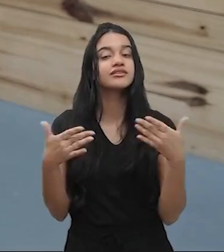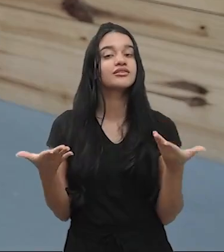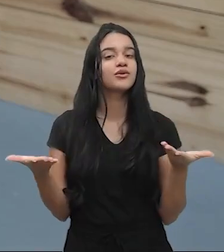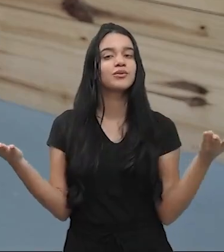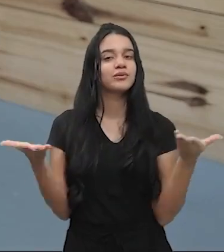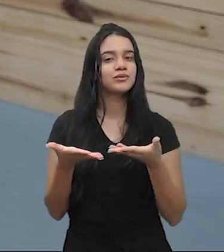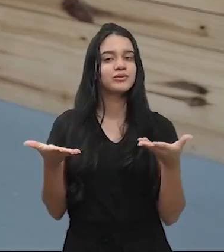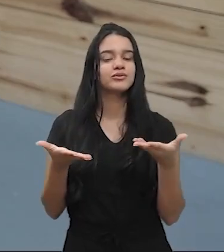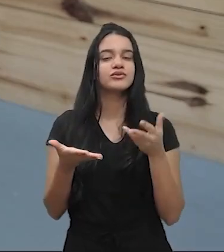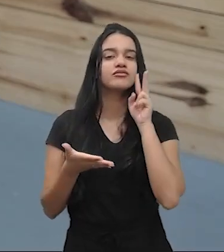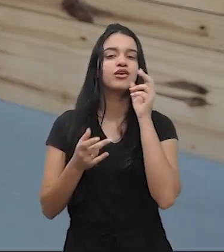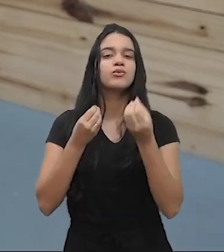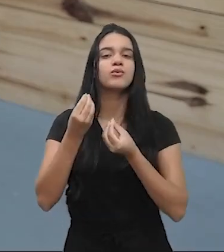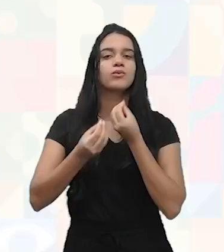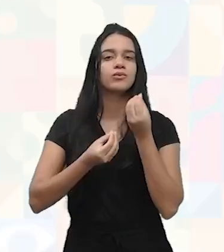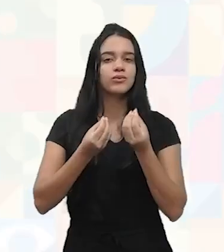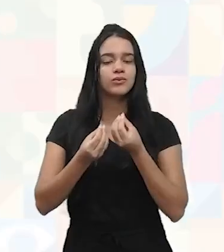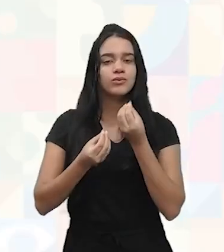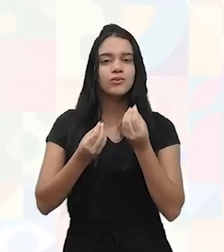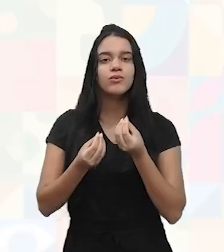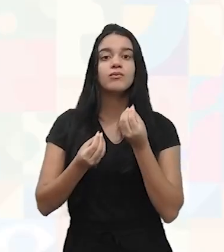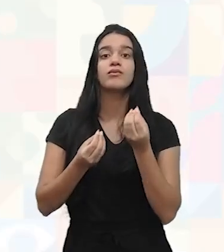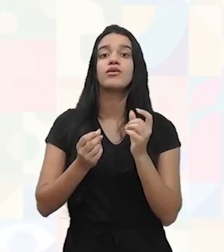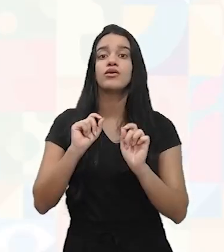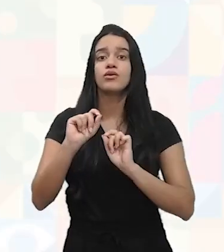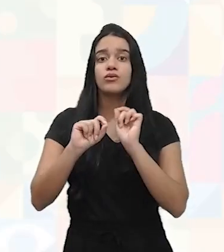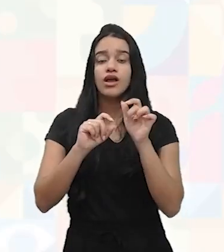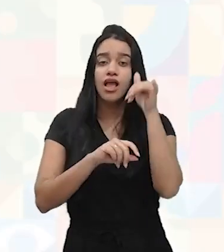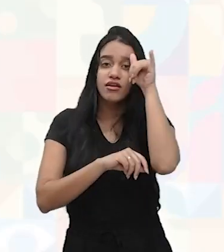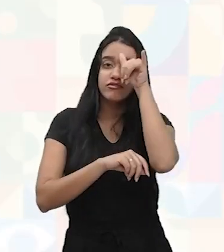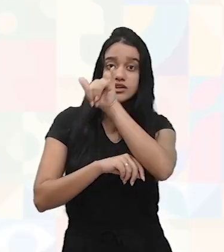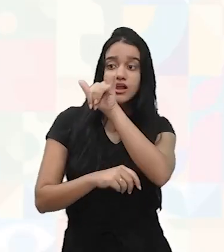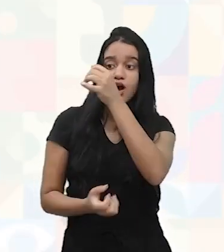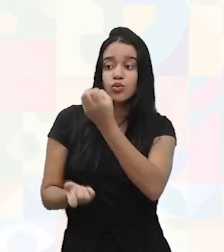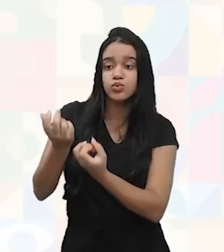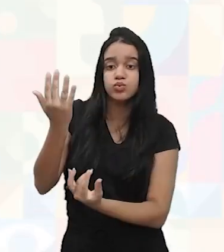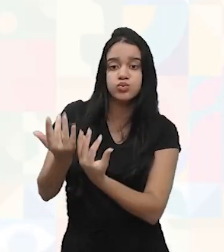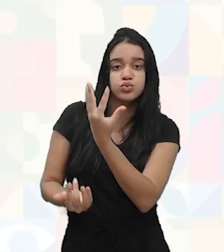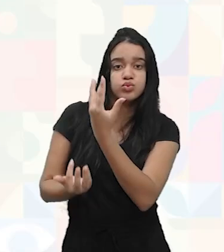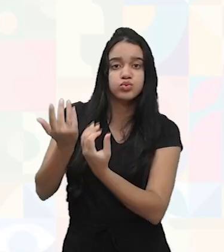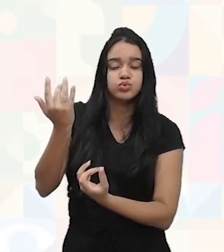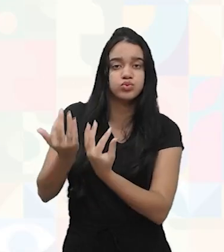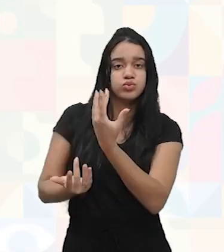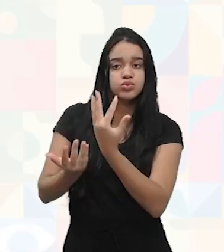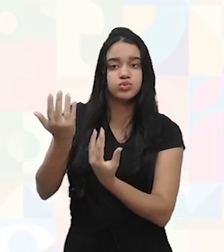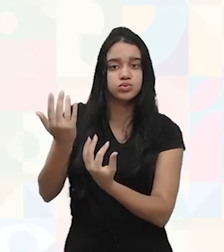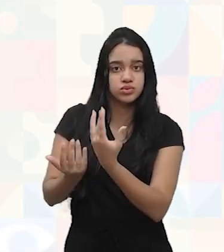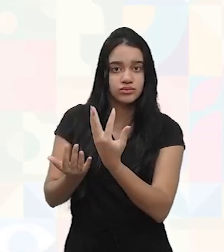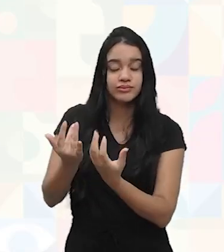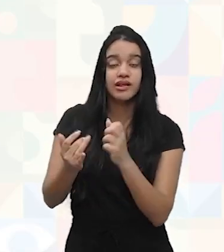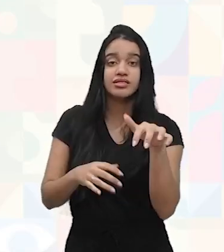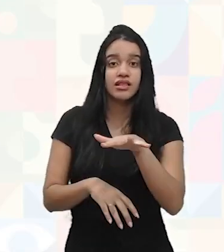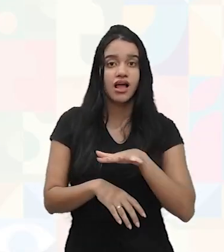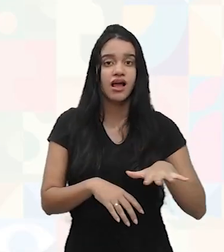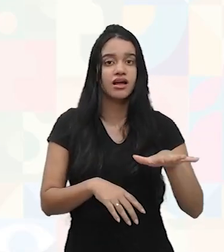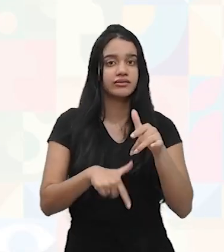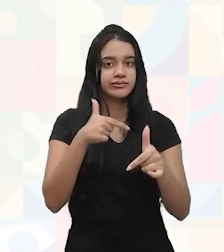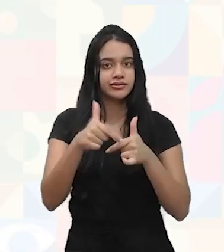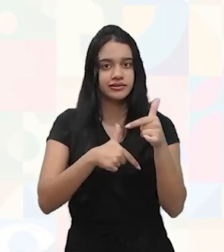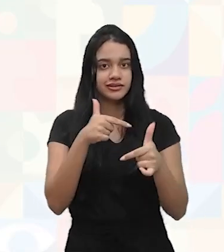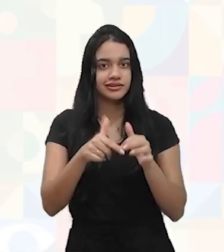gente vai ver como dimensionar a brigada de incêndio, tá? Dentro da organização que você vai atuar, tá